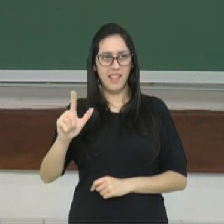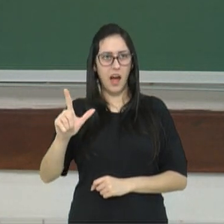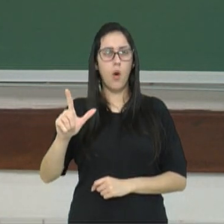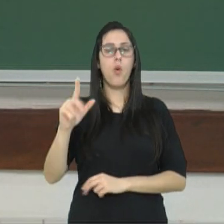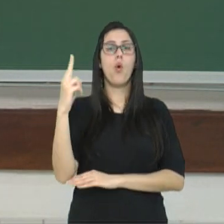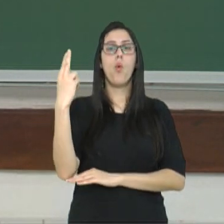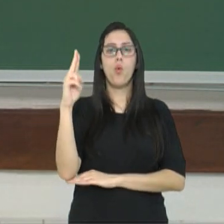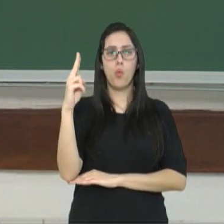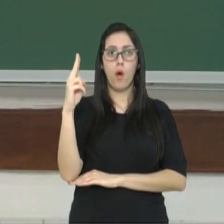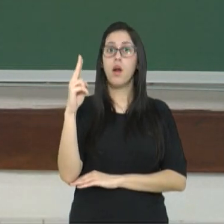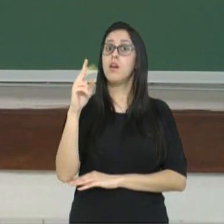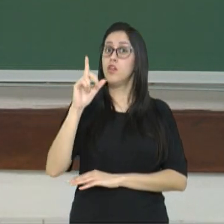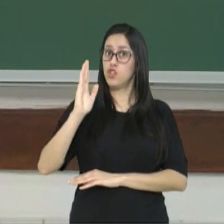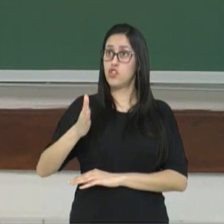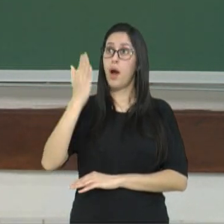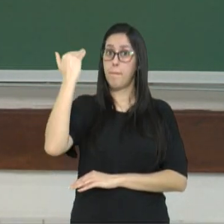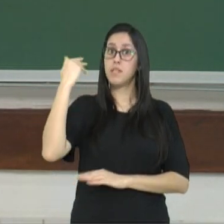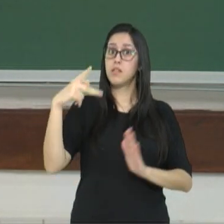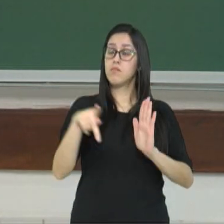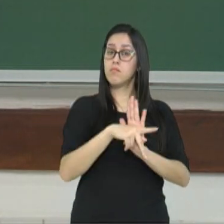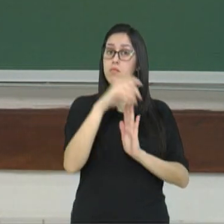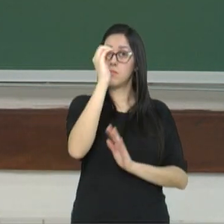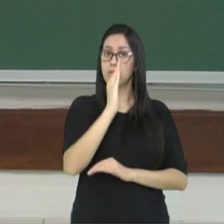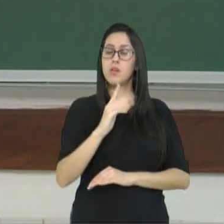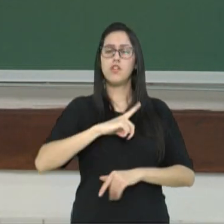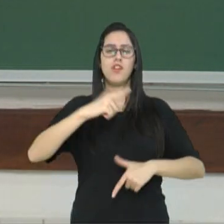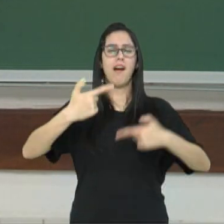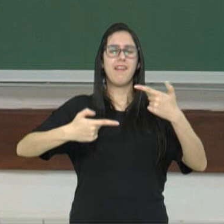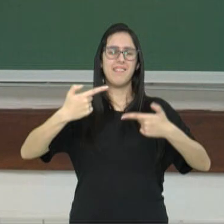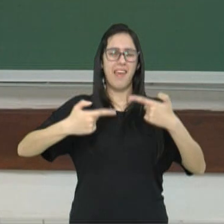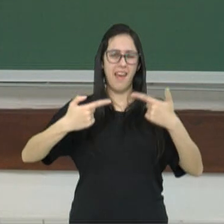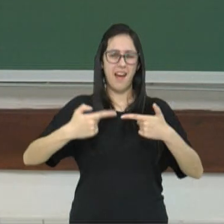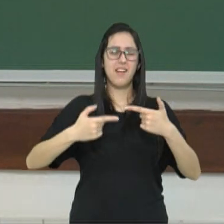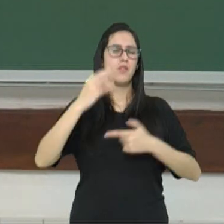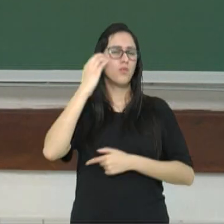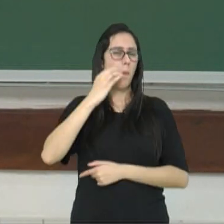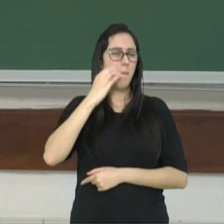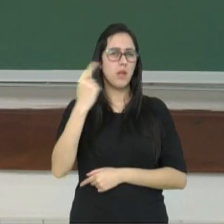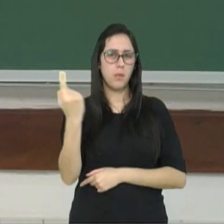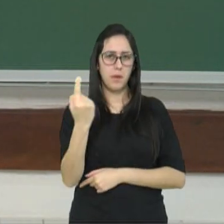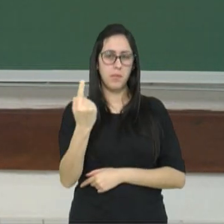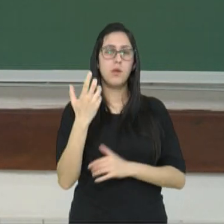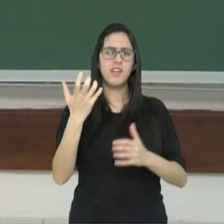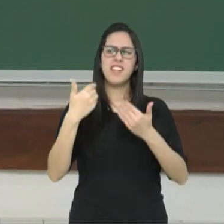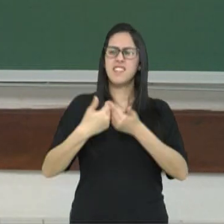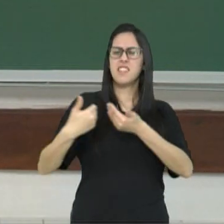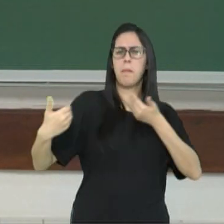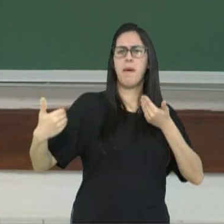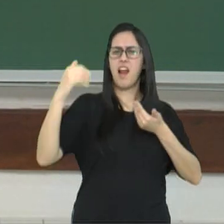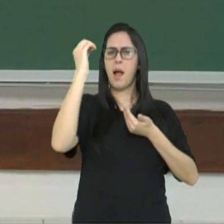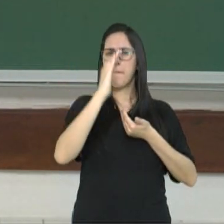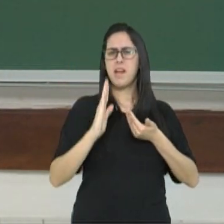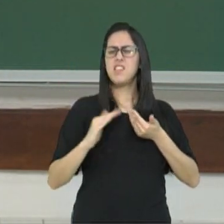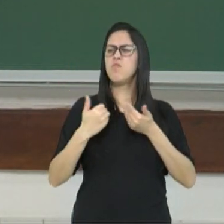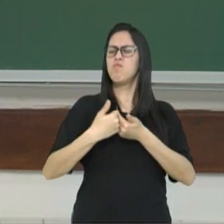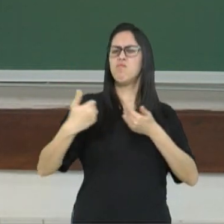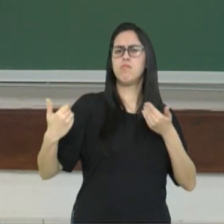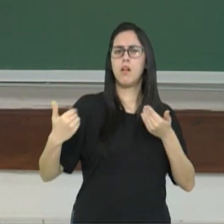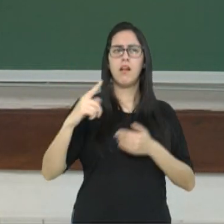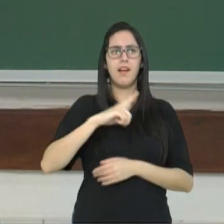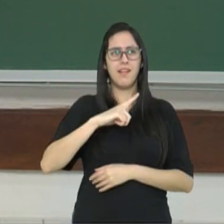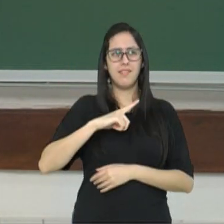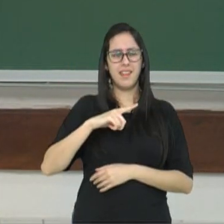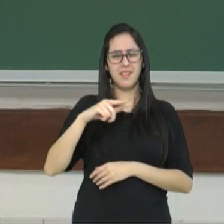território brasileiro. Eles fizeram uma guerra na época do Dom Pedro I para conseguir se separar do Brasil. Essa regiãozinha,